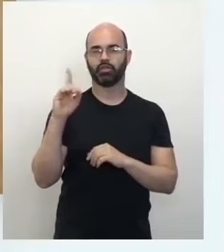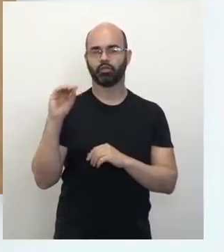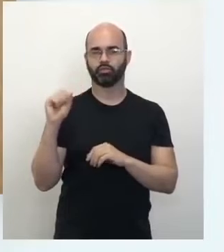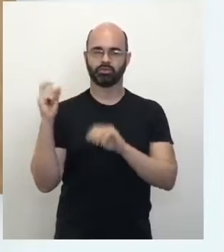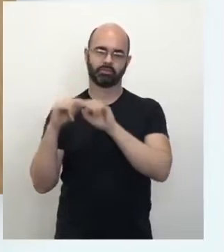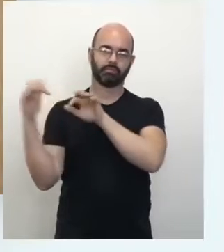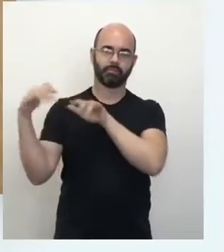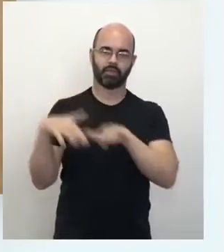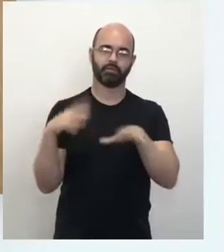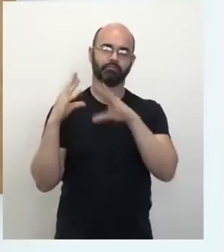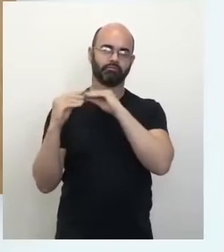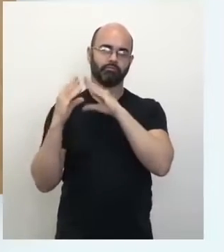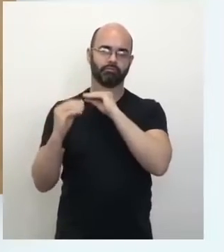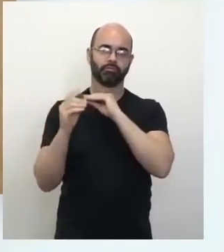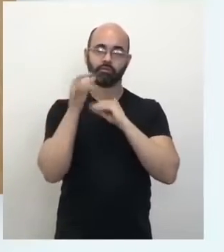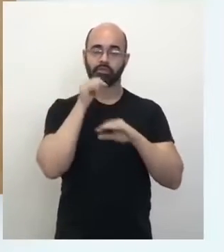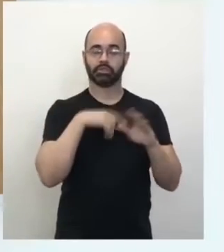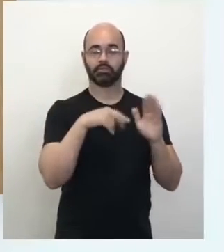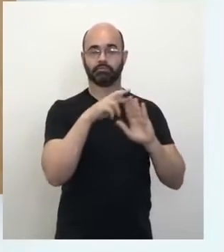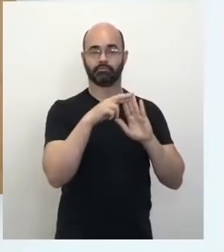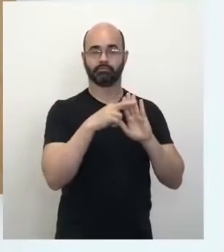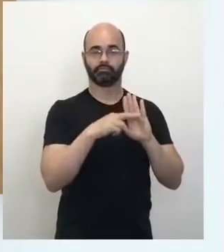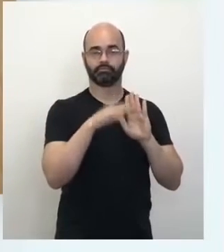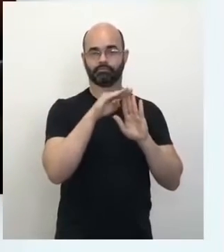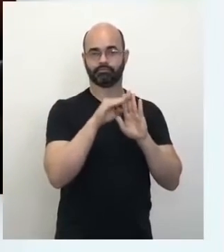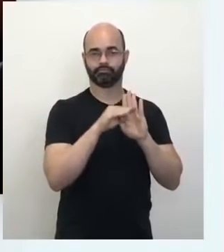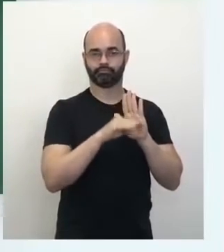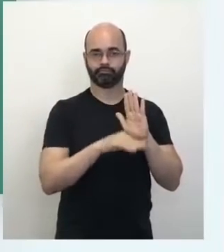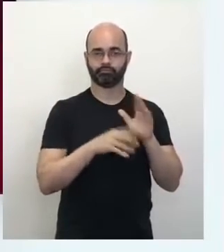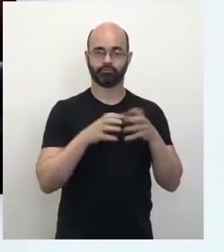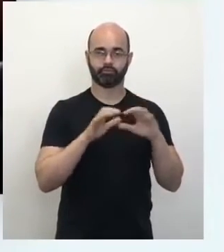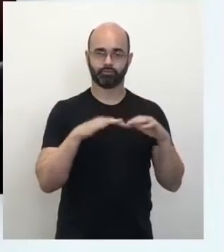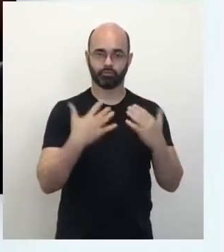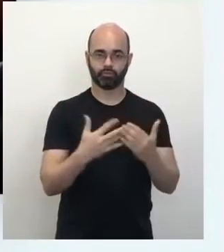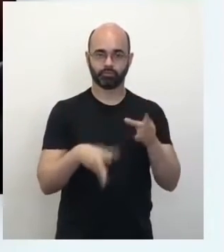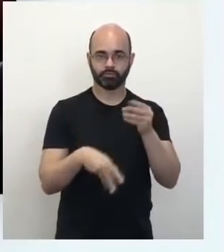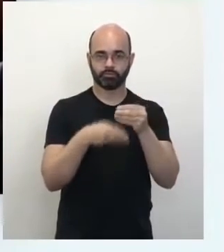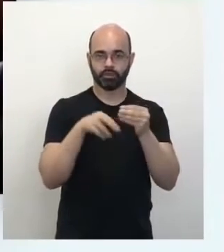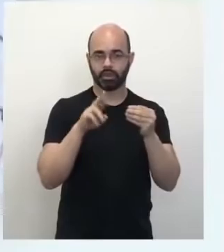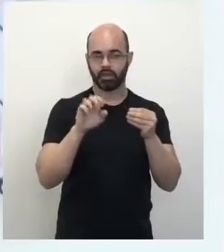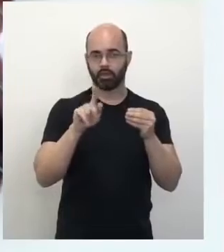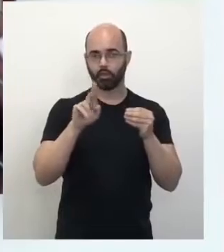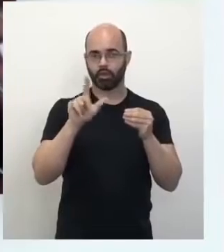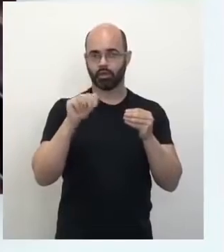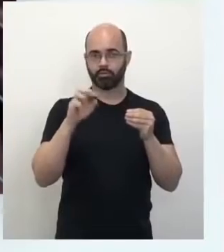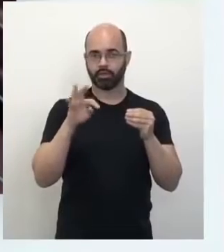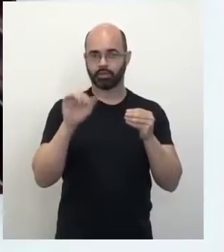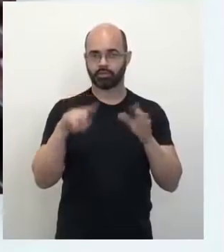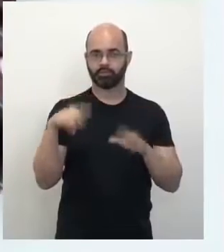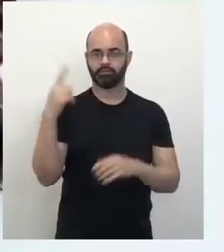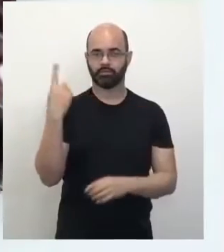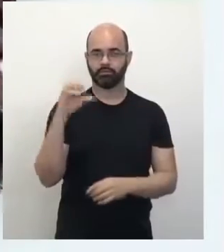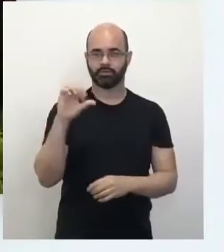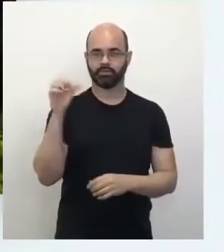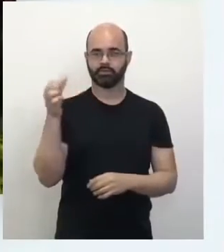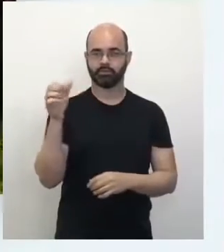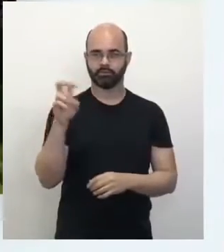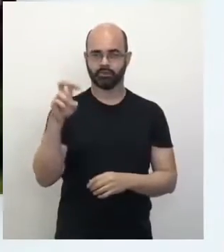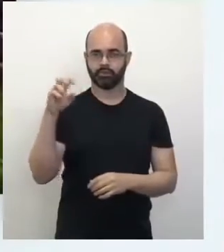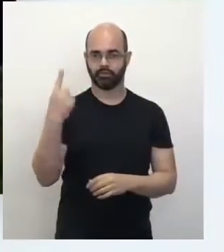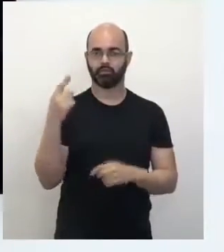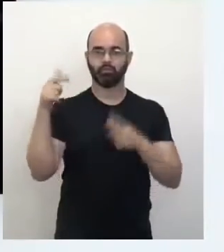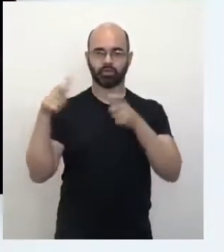legislação que regulamenta internamente a Convenção das Nações Unidas para Refugiados de 1951, a Convenção de